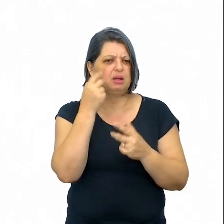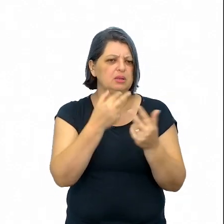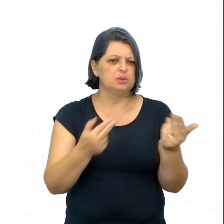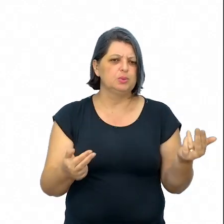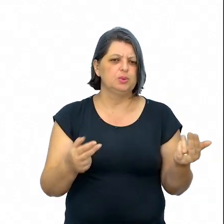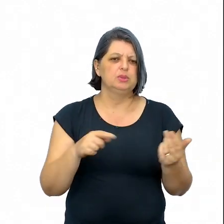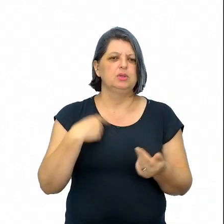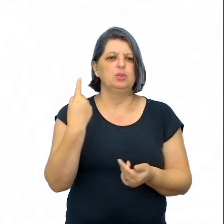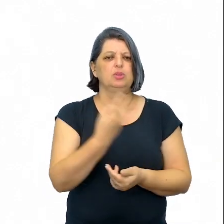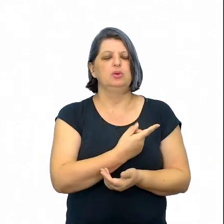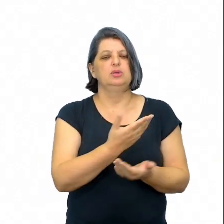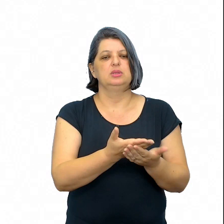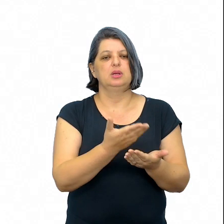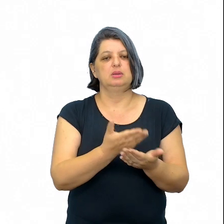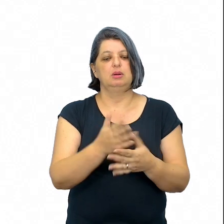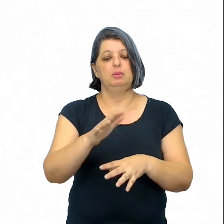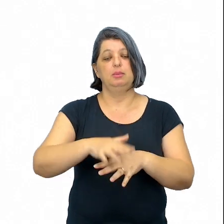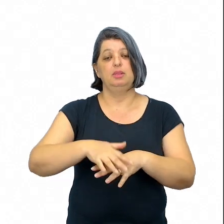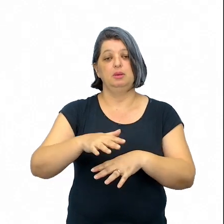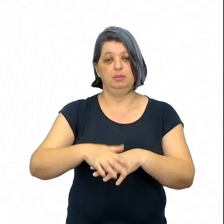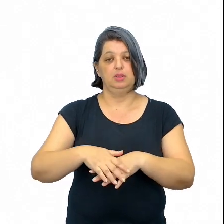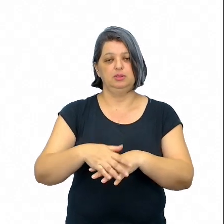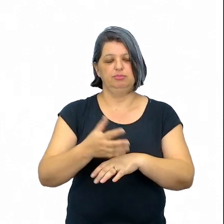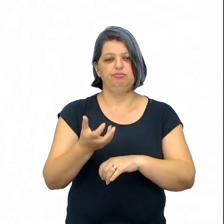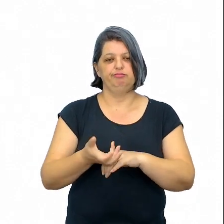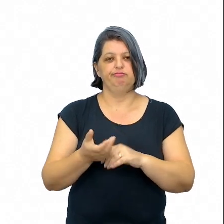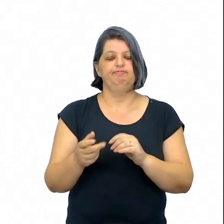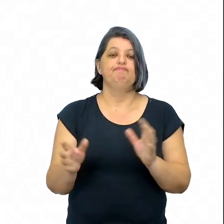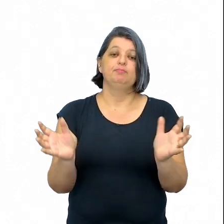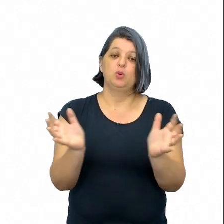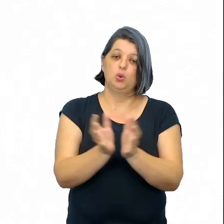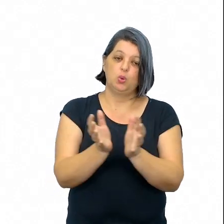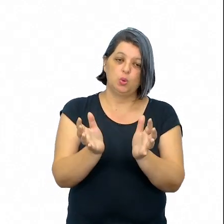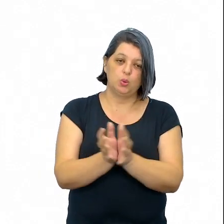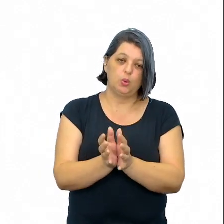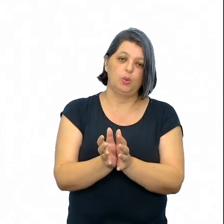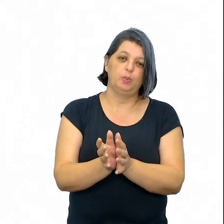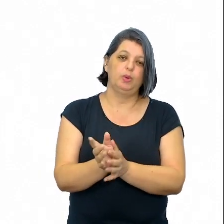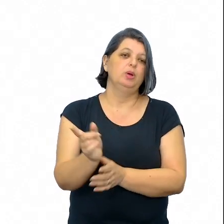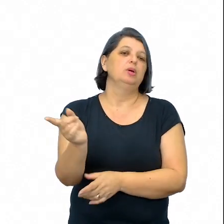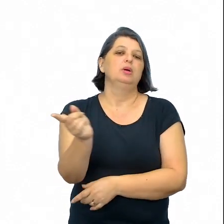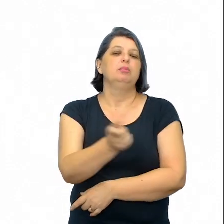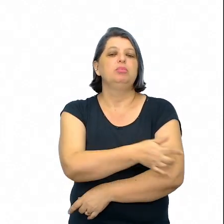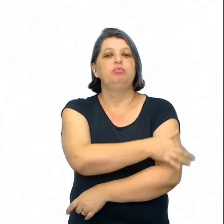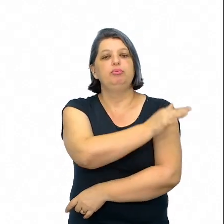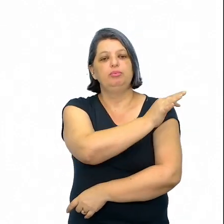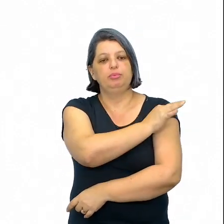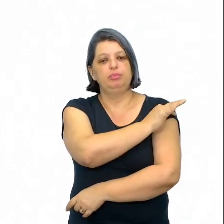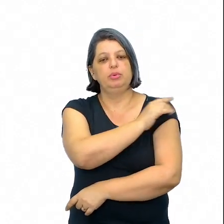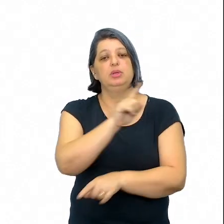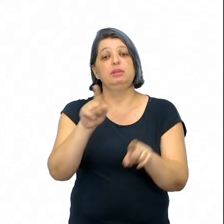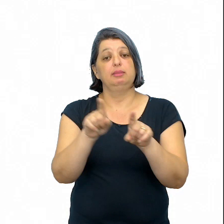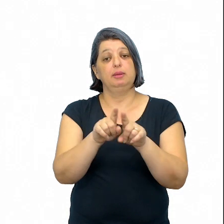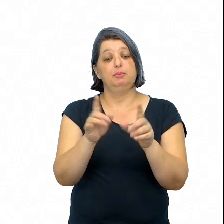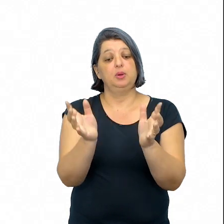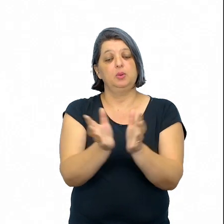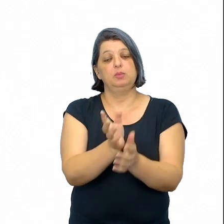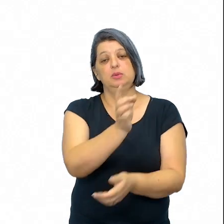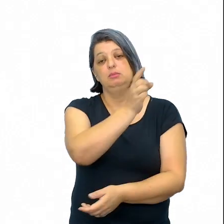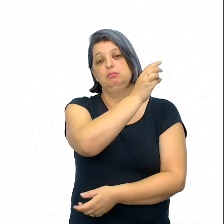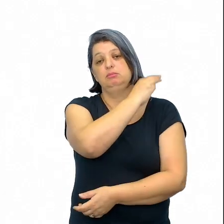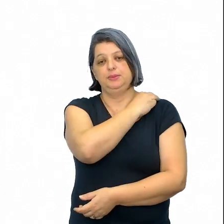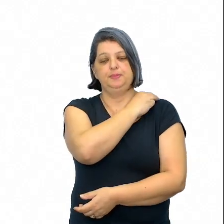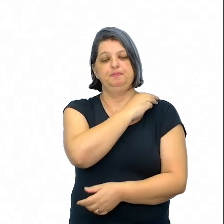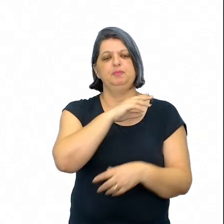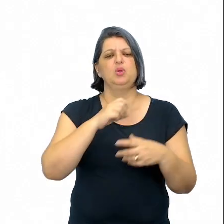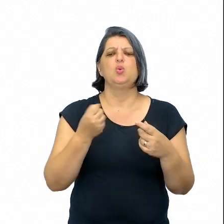Nas nossas aulas de matemática, tanto do ensino fundamental quanto do ensino médio, quanto de exercício, quanto